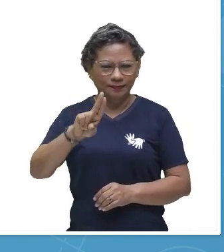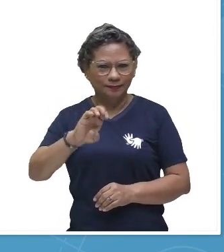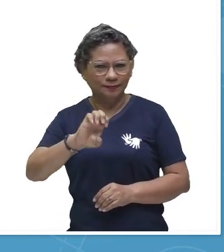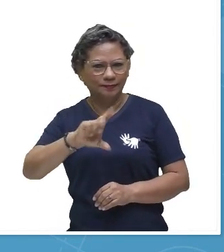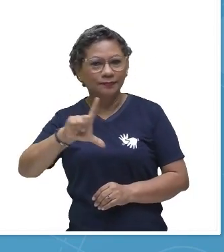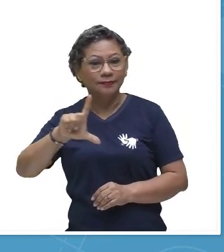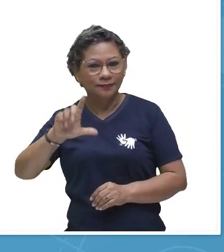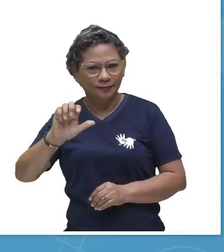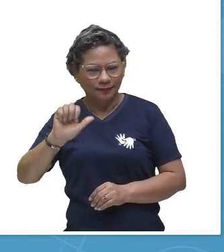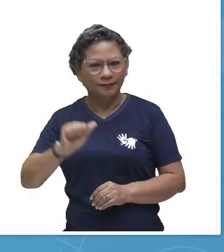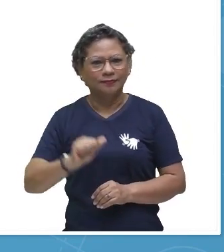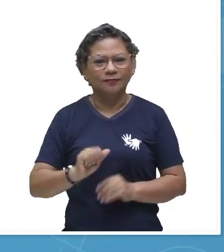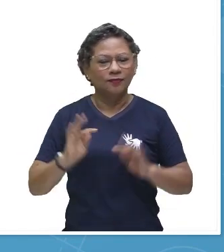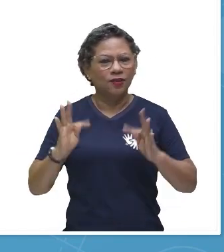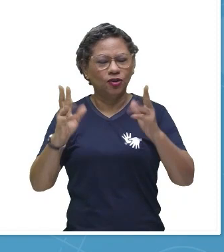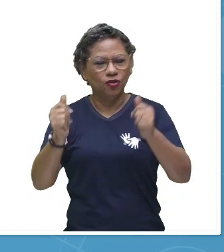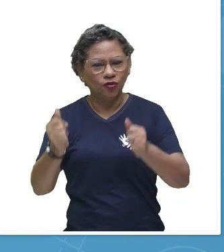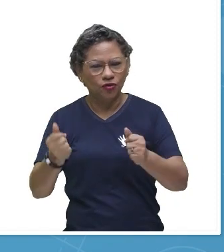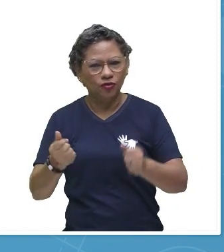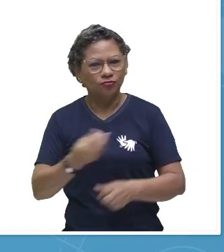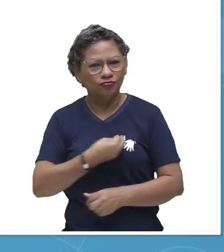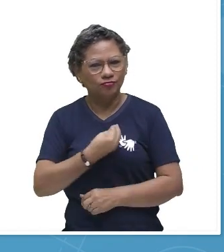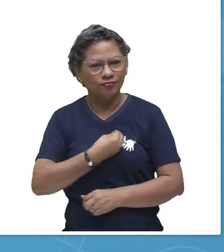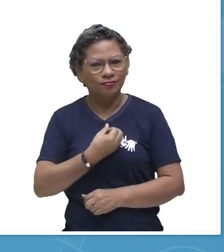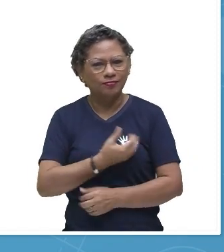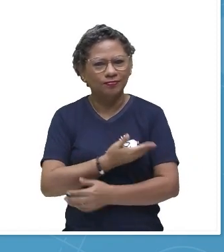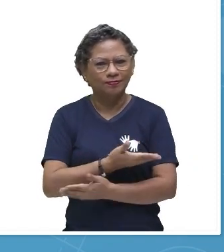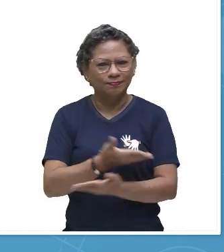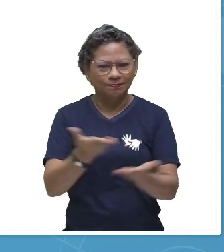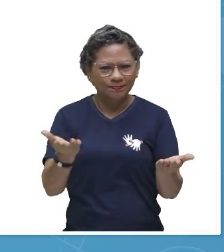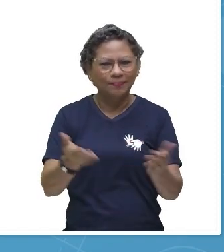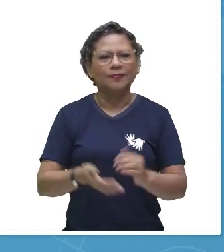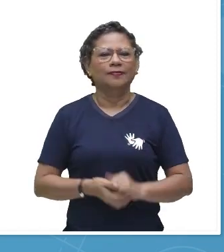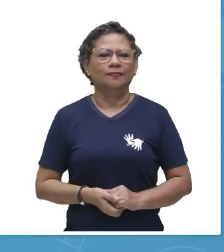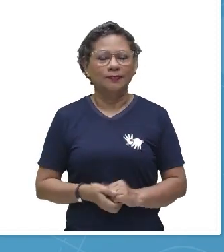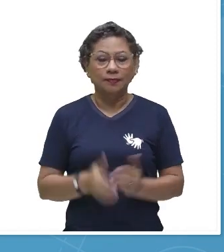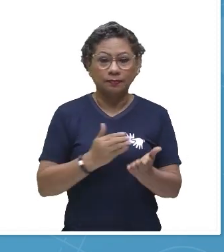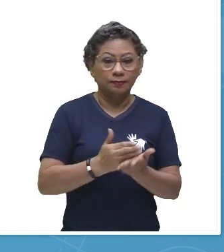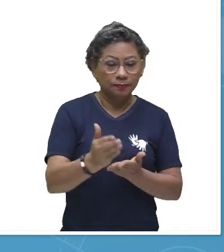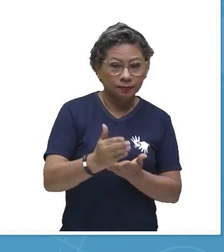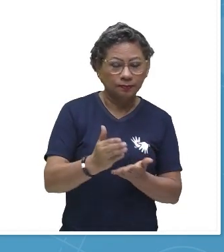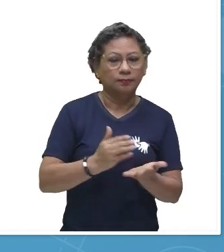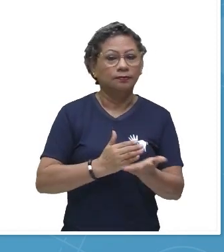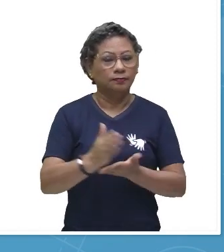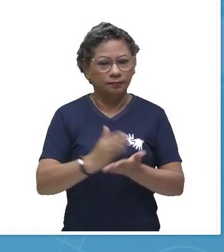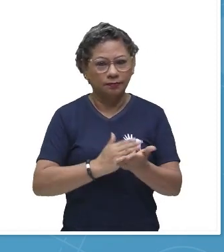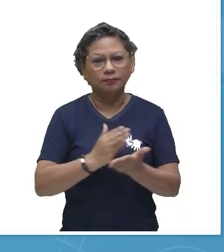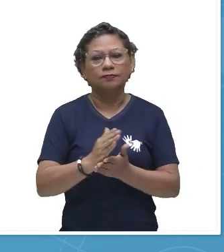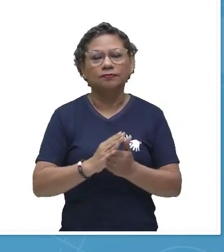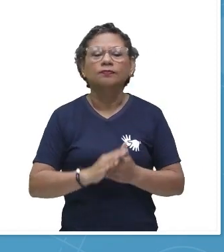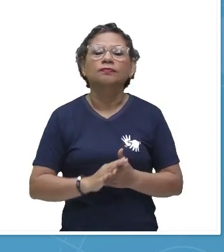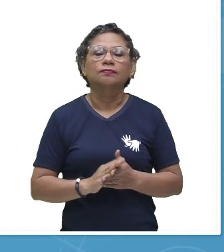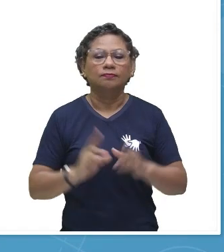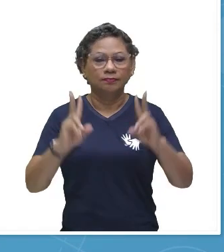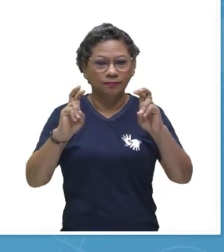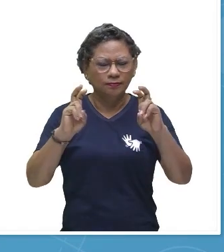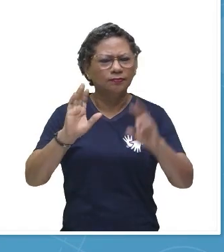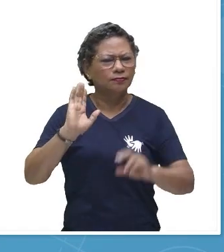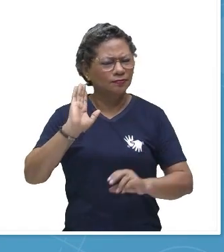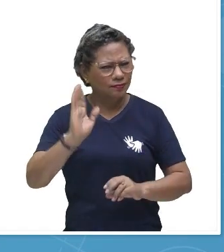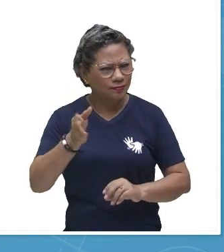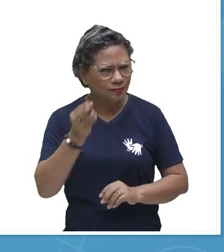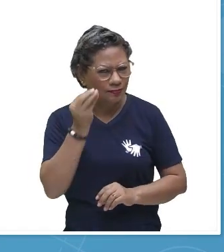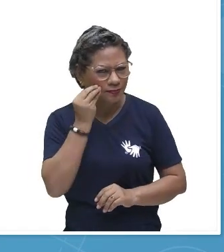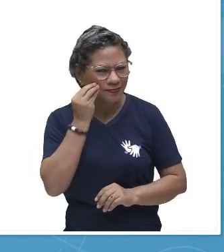estejam bem em suas casas e a gente vai começar a nossa aula com algum conteúdo que a gente já viu provavelmente no